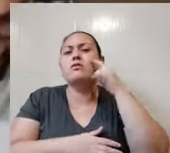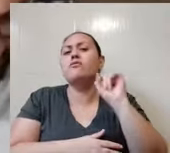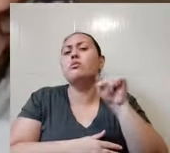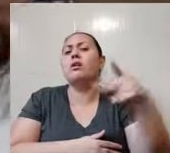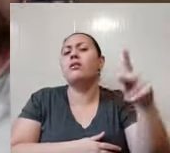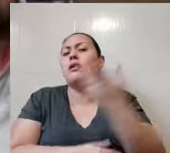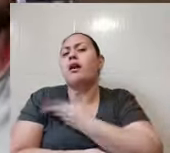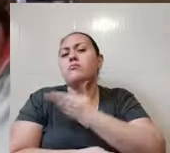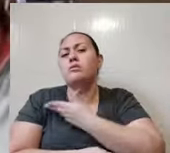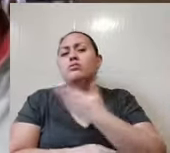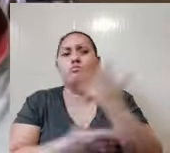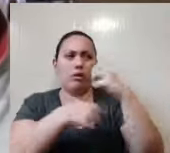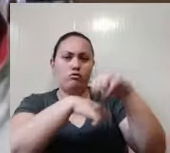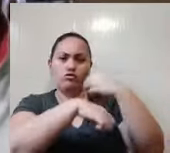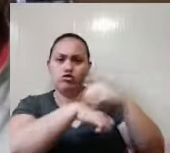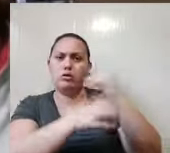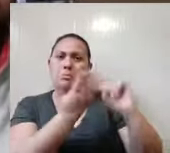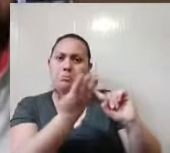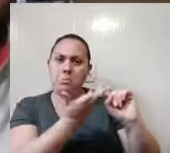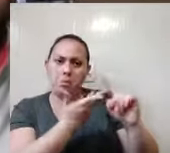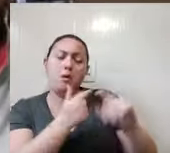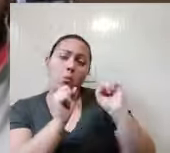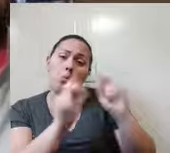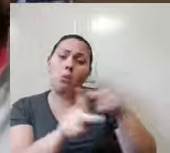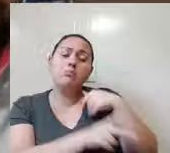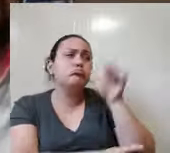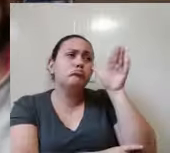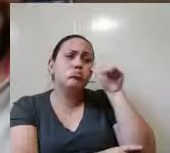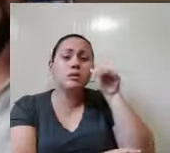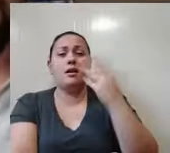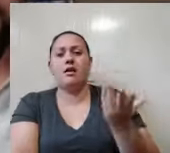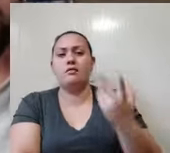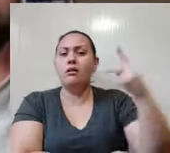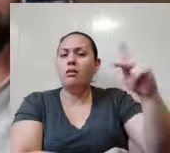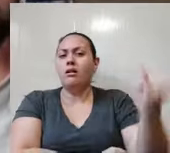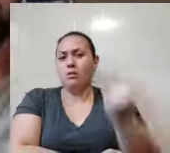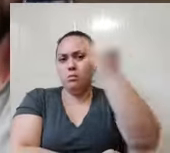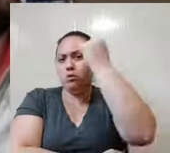pena escutar, né, quais são os apontamentos de um amigo, se for um amigo que